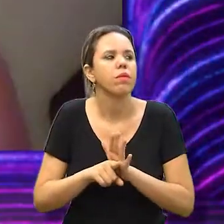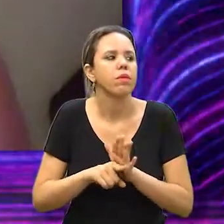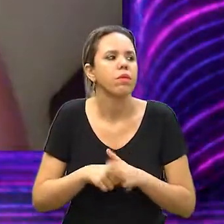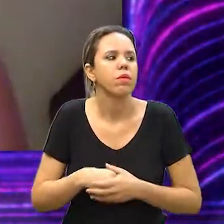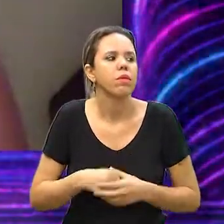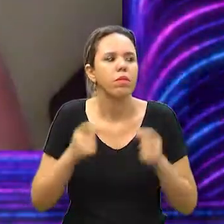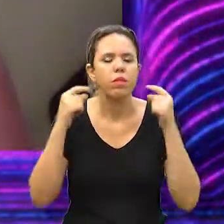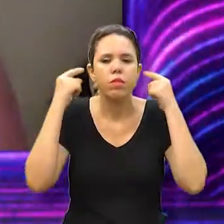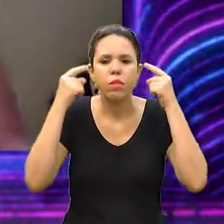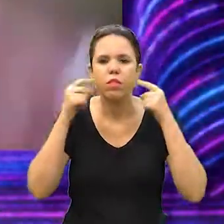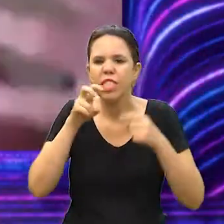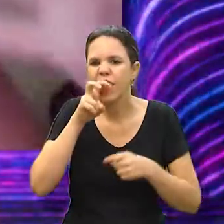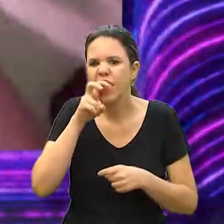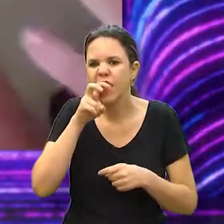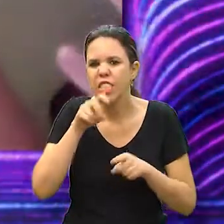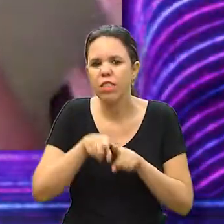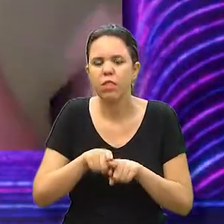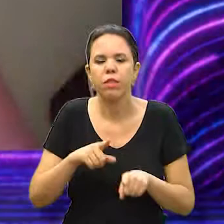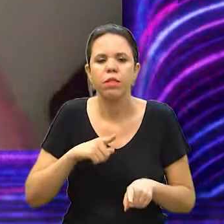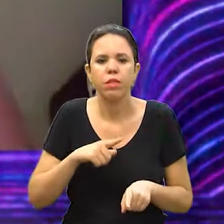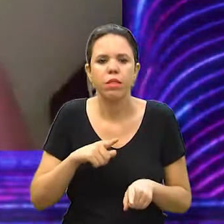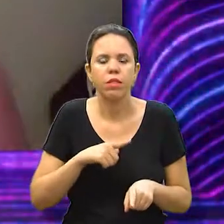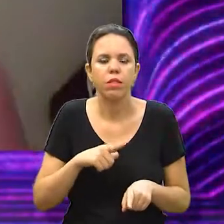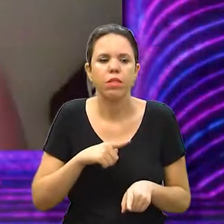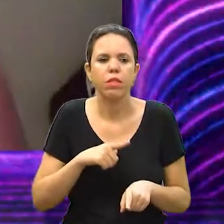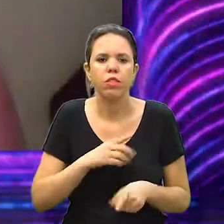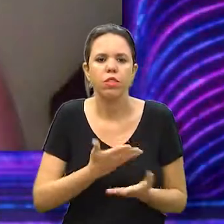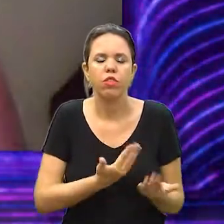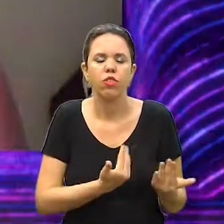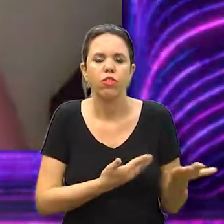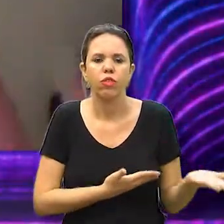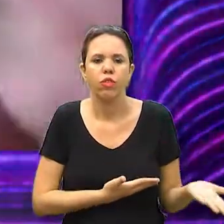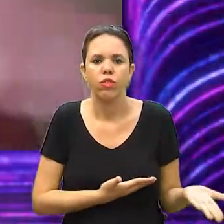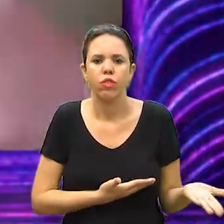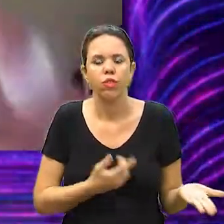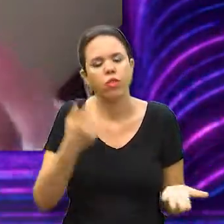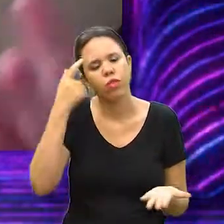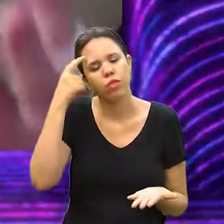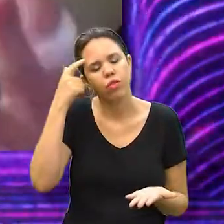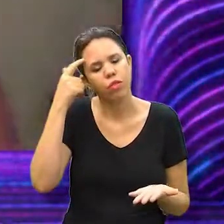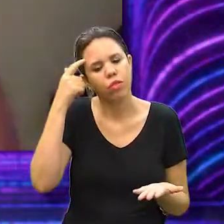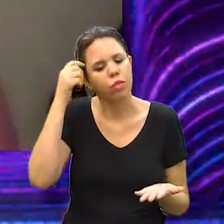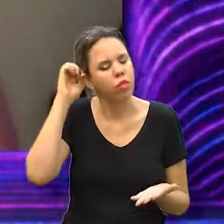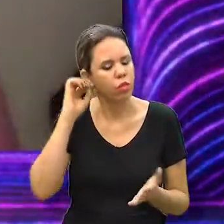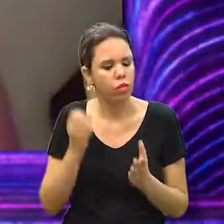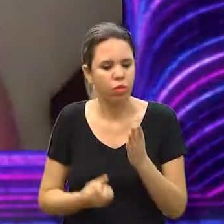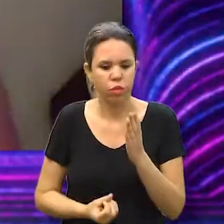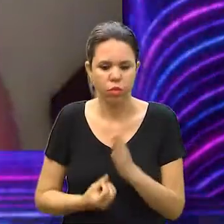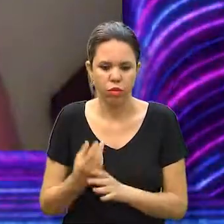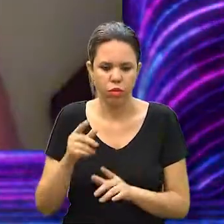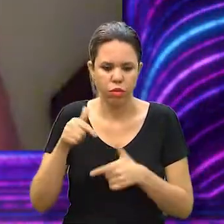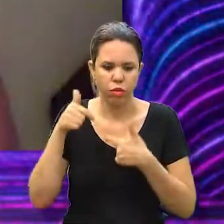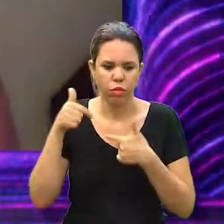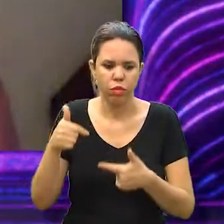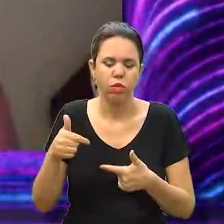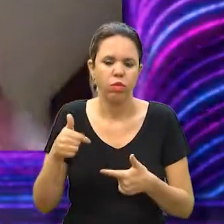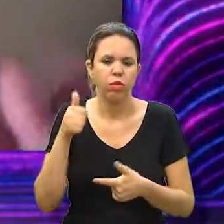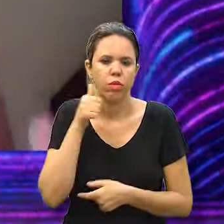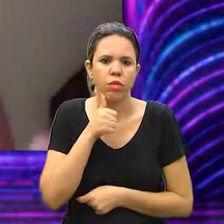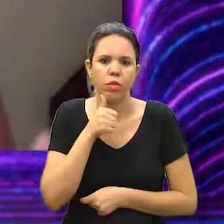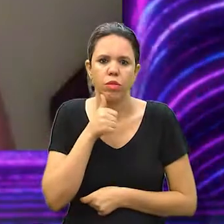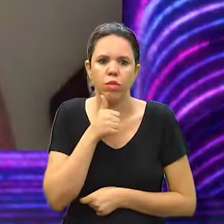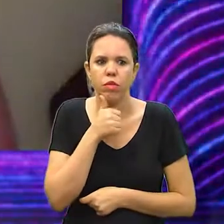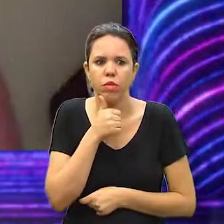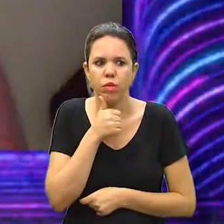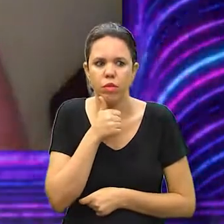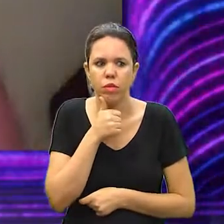no Drácula, a possibilidade do Bram Stoker jovem estar pensando em criar uma personagem, uma